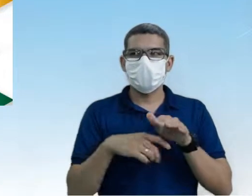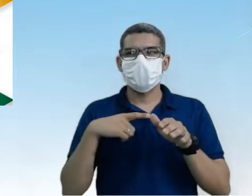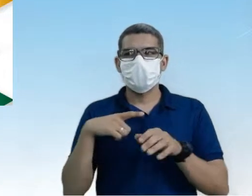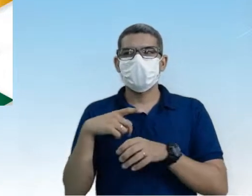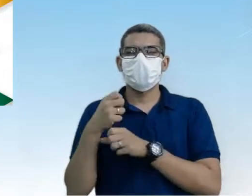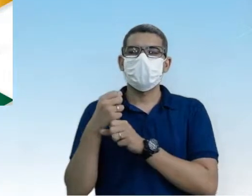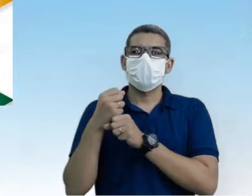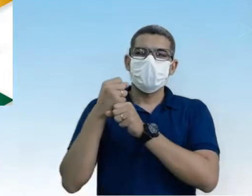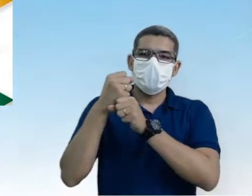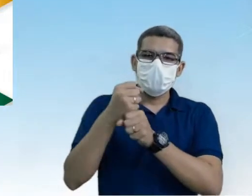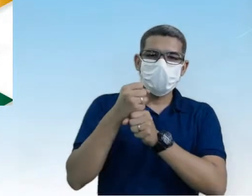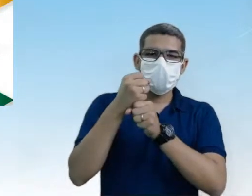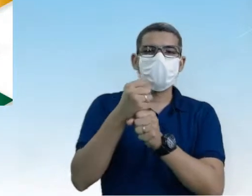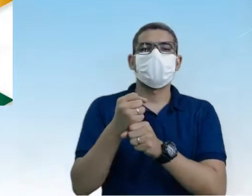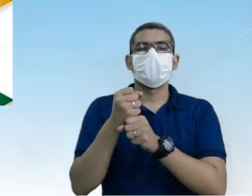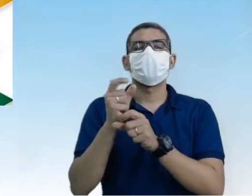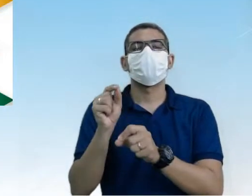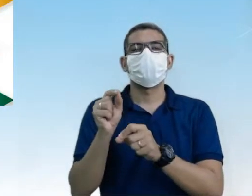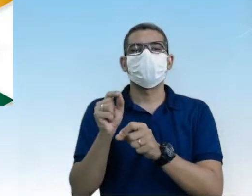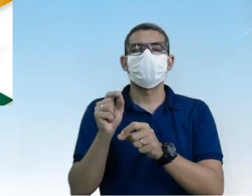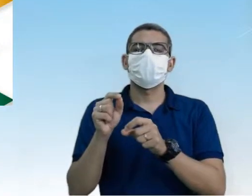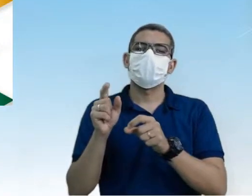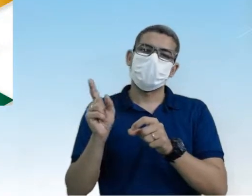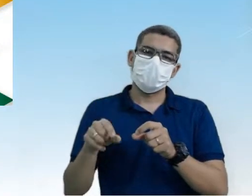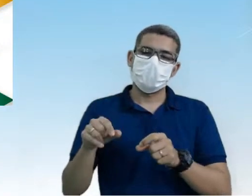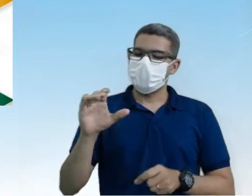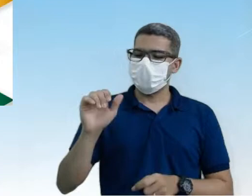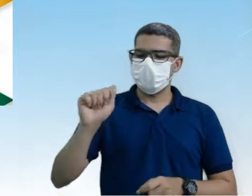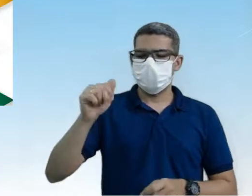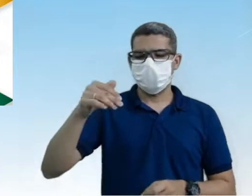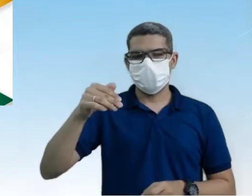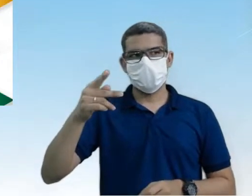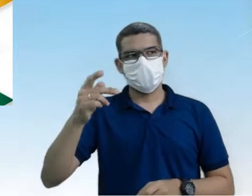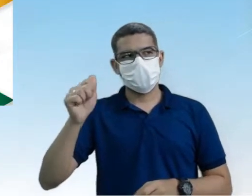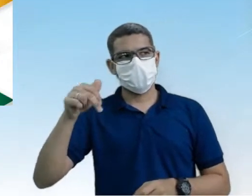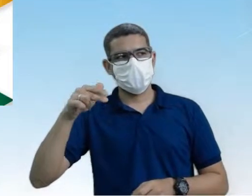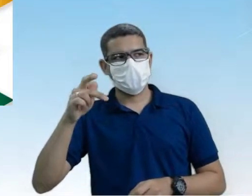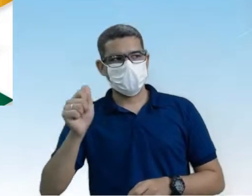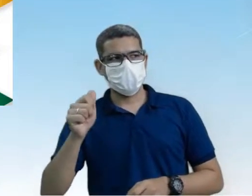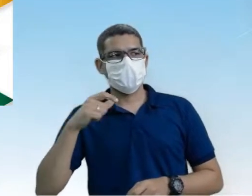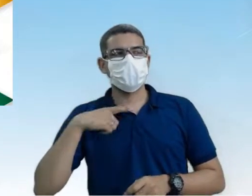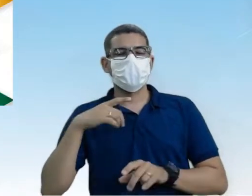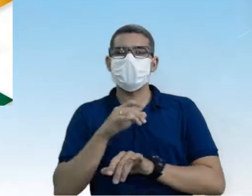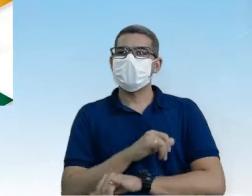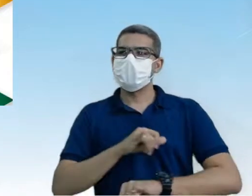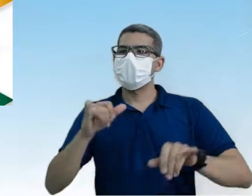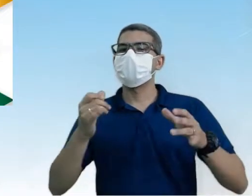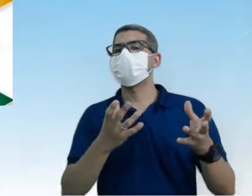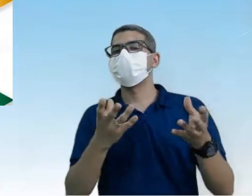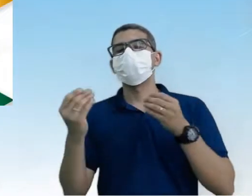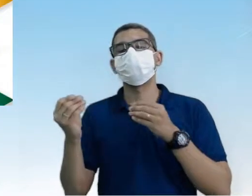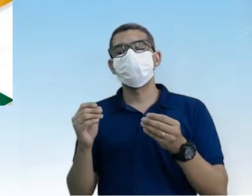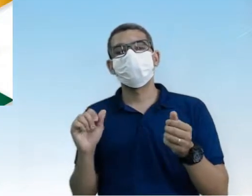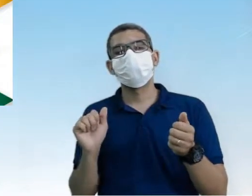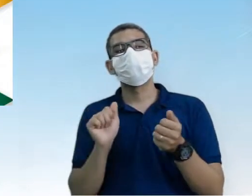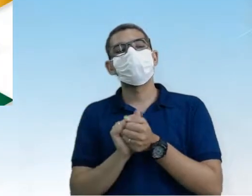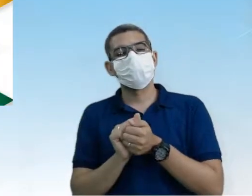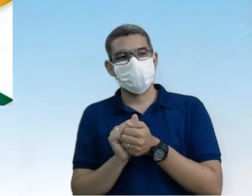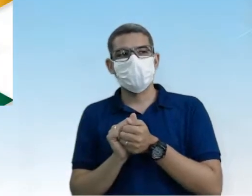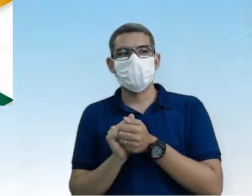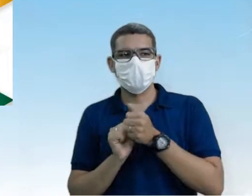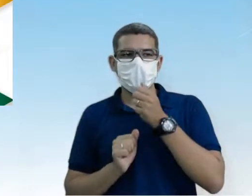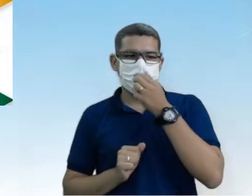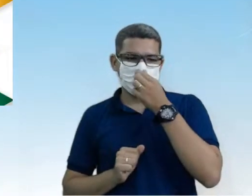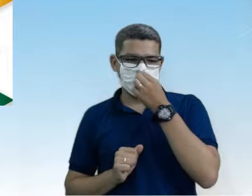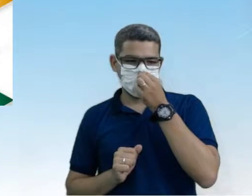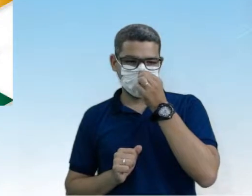muitos anúncios juntos e a partir disso lançam nas plataformas para que as pessoas ajudem. Então